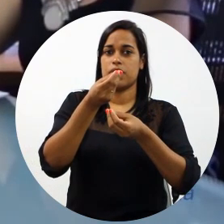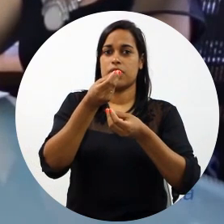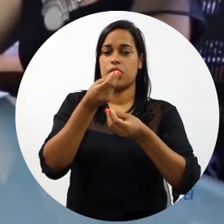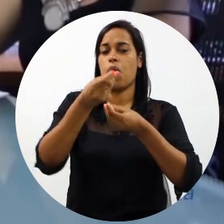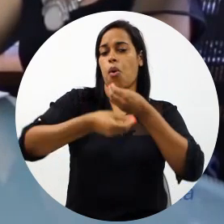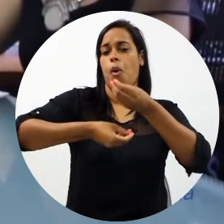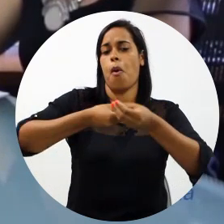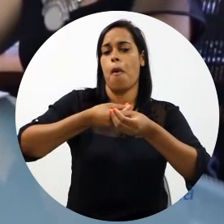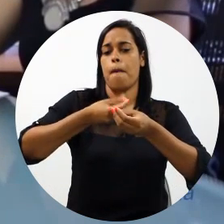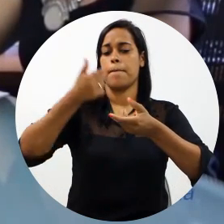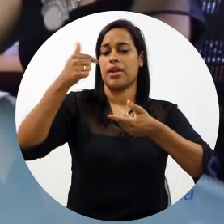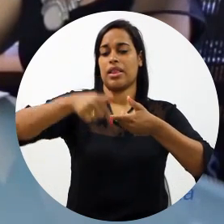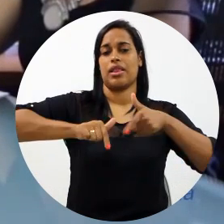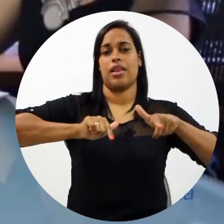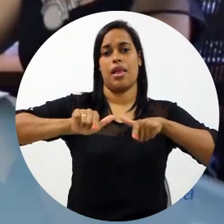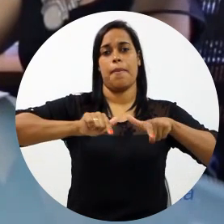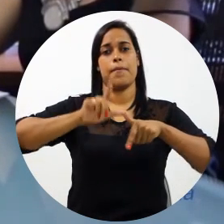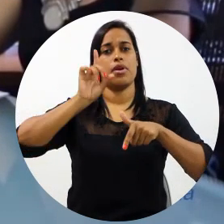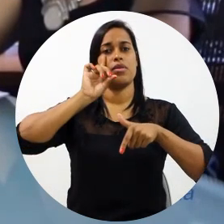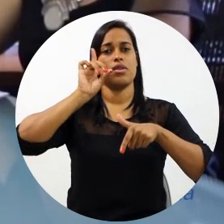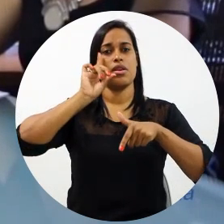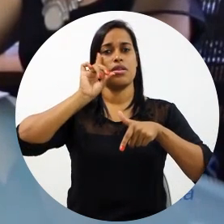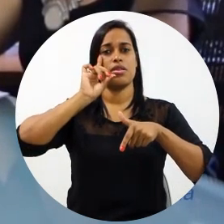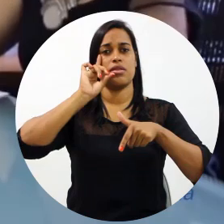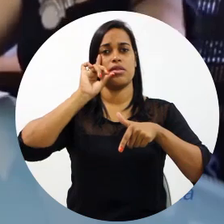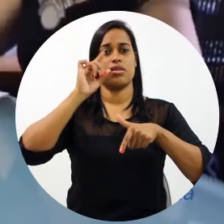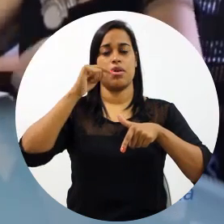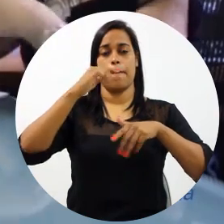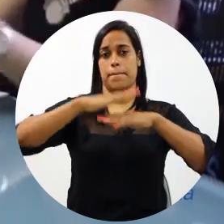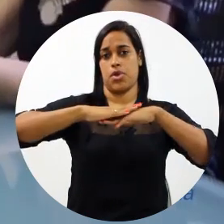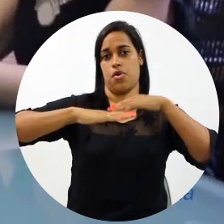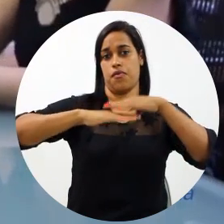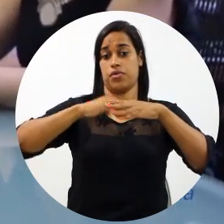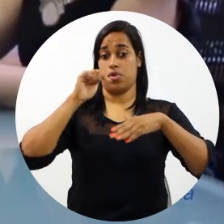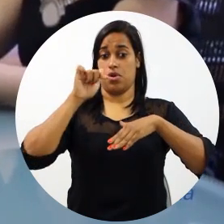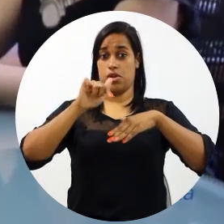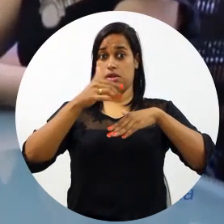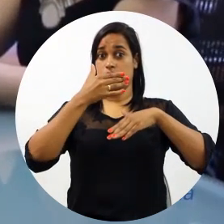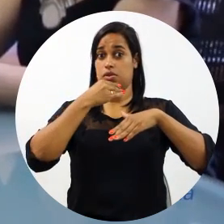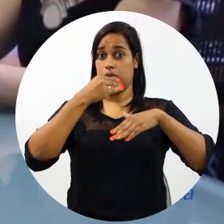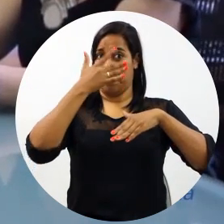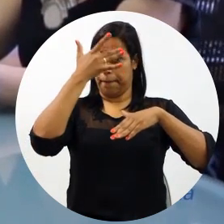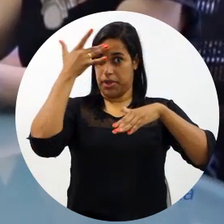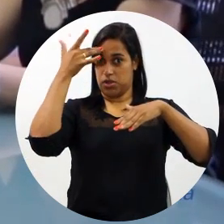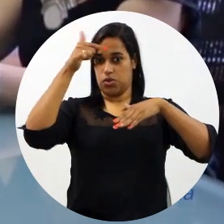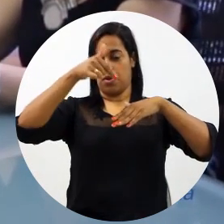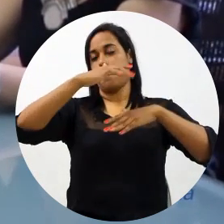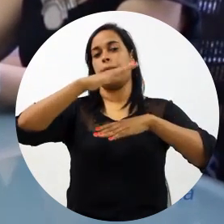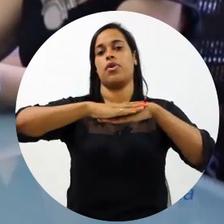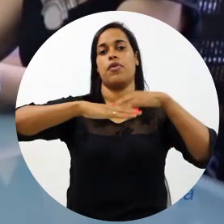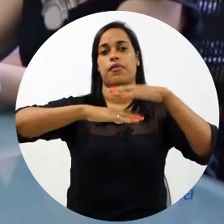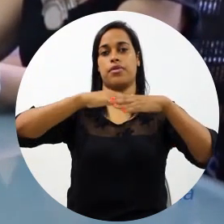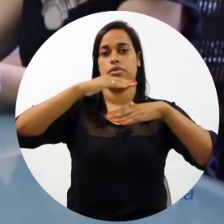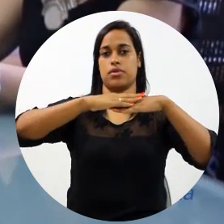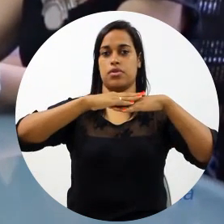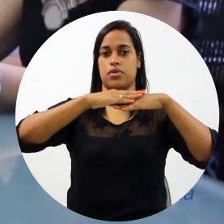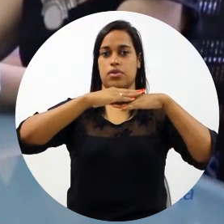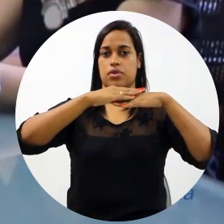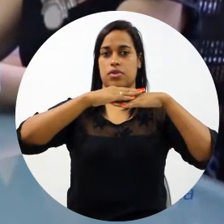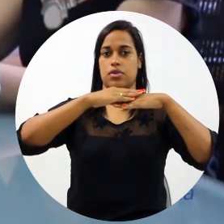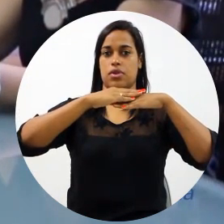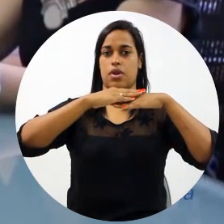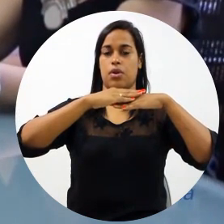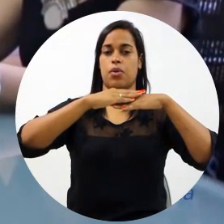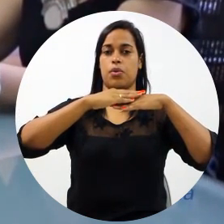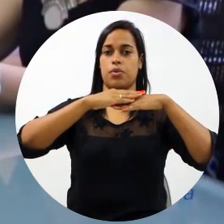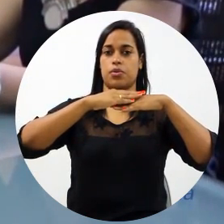posicionar diante desse trabalhador, sabendo que este homem, este trabalhador, ele faz